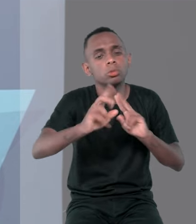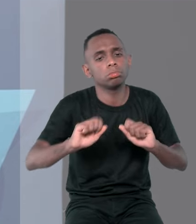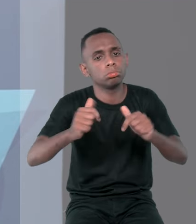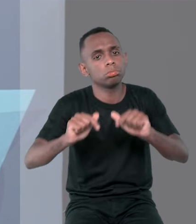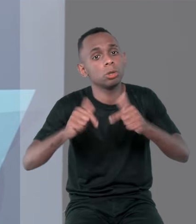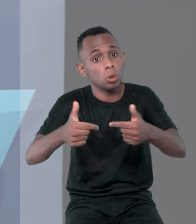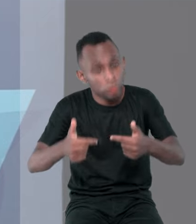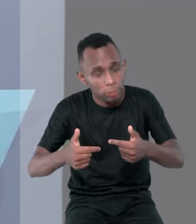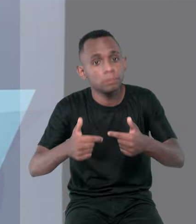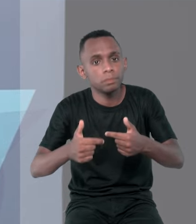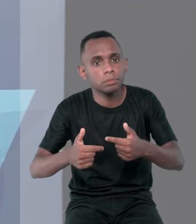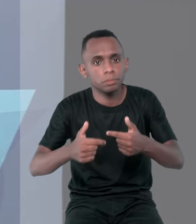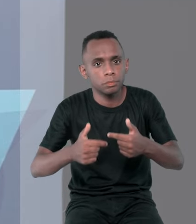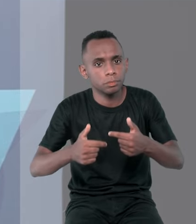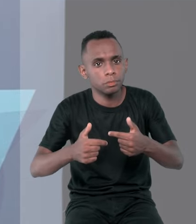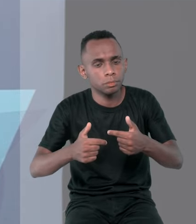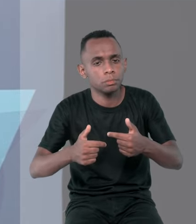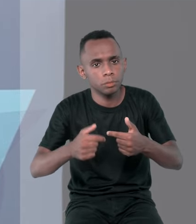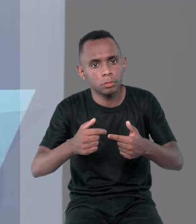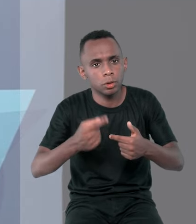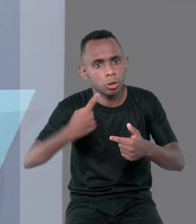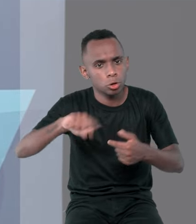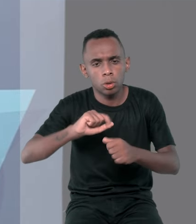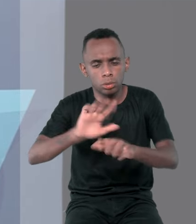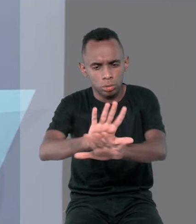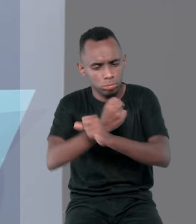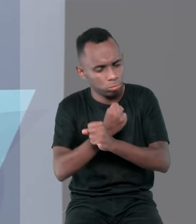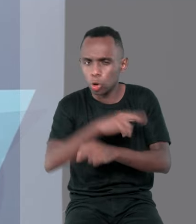luta e não definitivamente a censura.